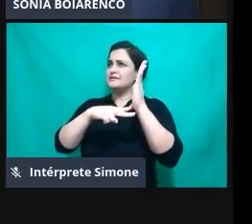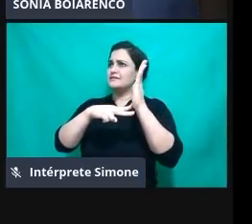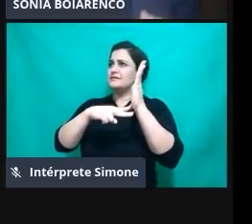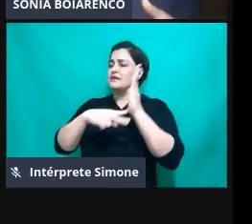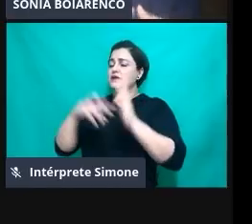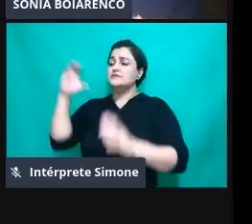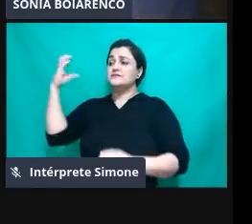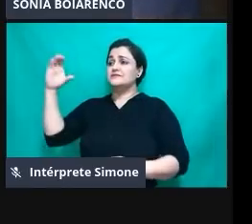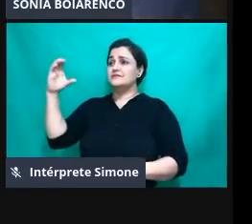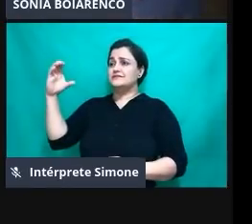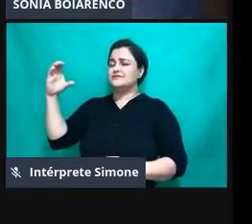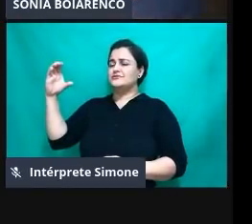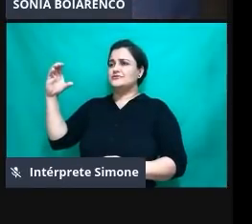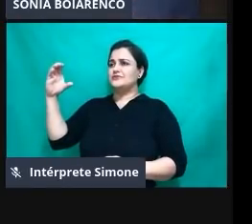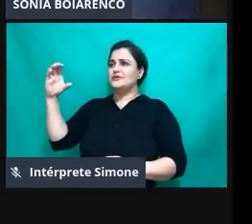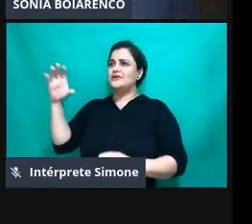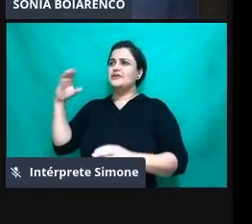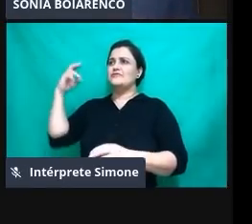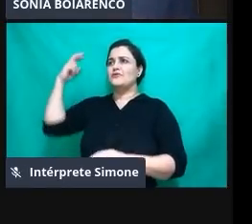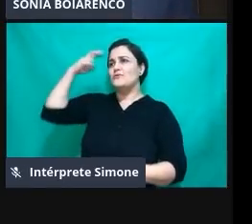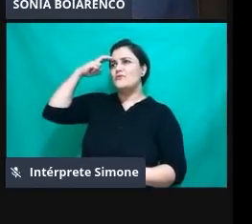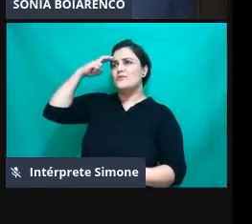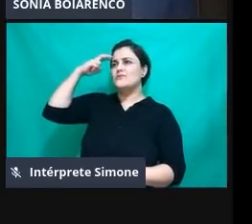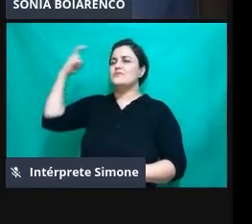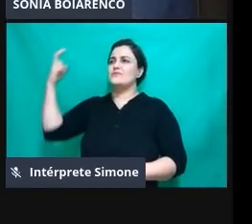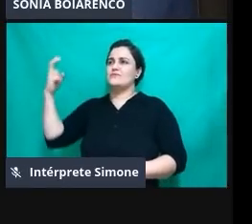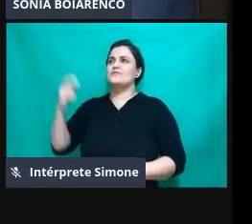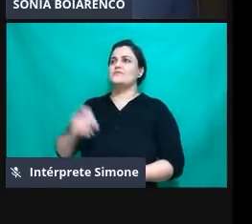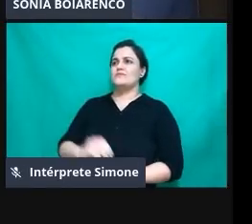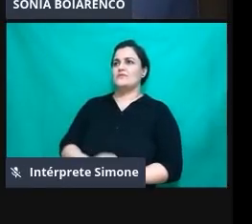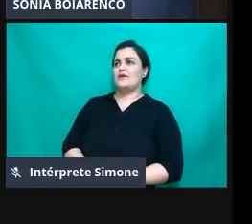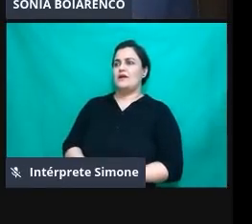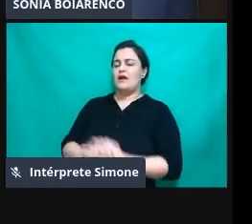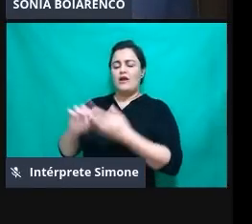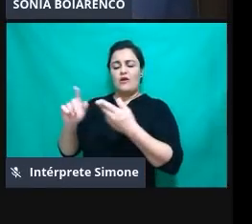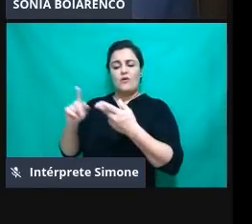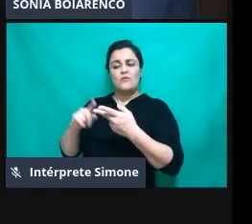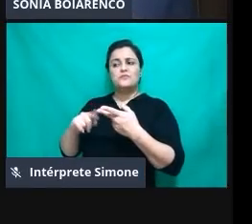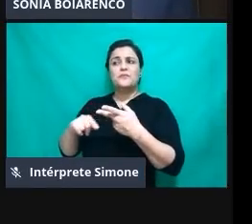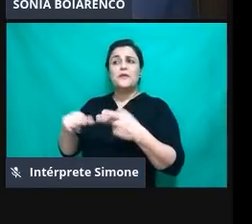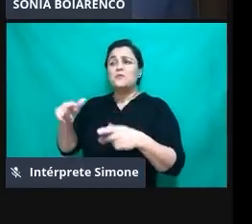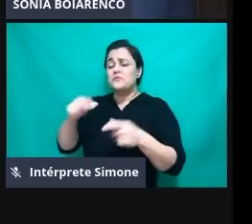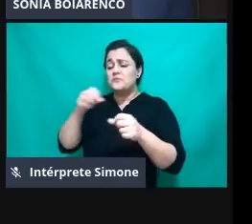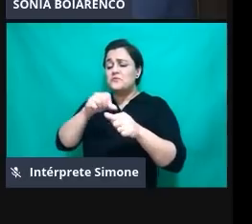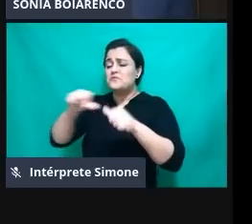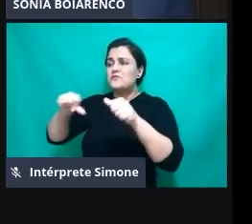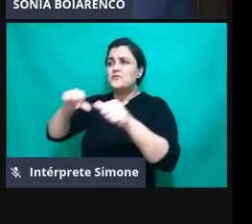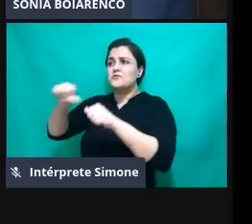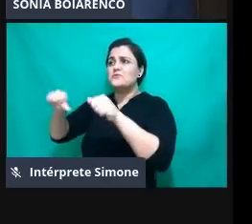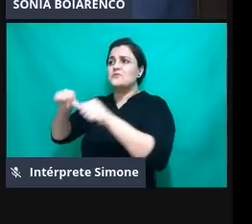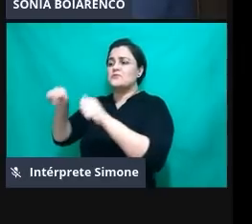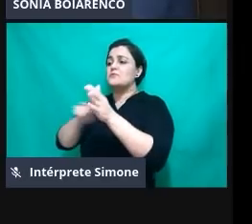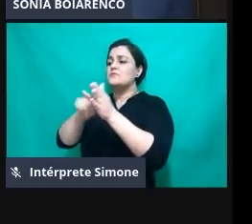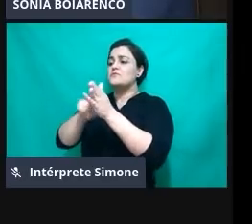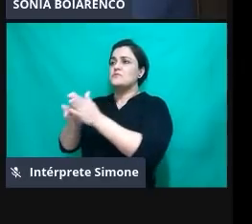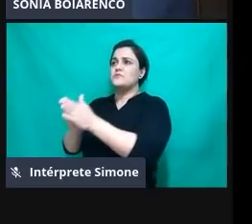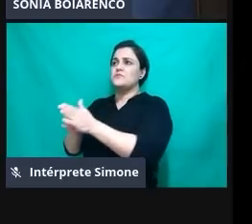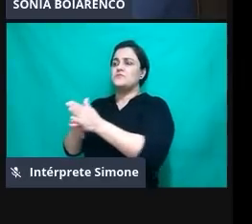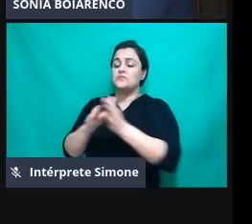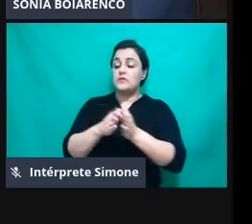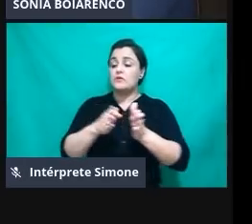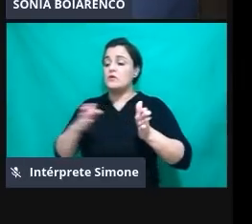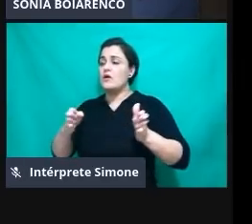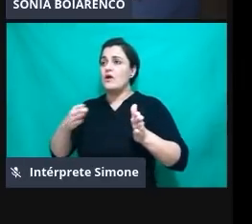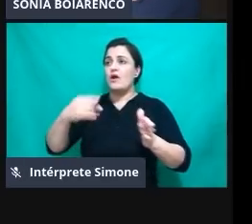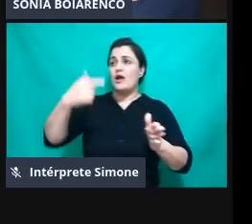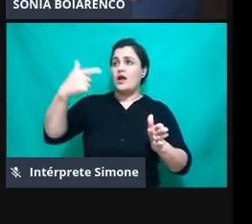rede, até precisamos de fazer um documento que não está colocado aqui em 2016, que foram